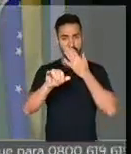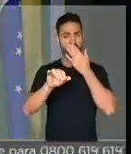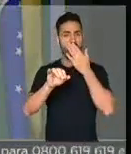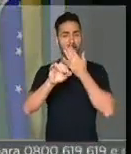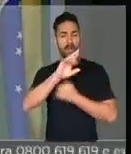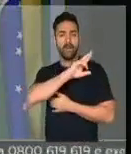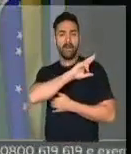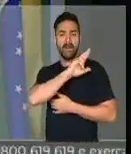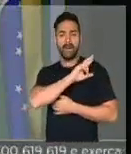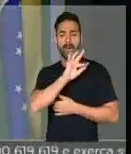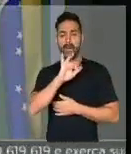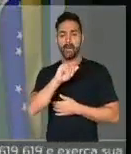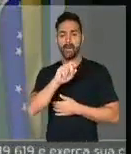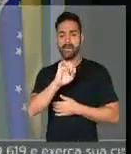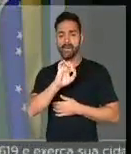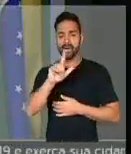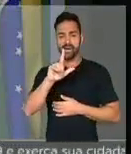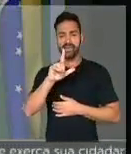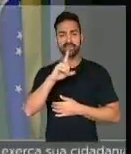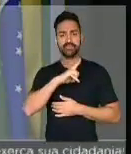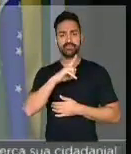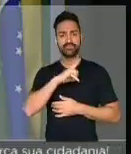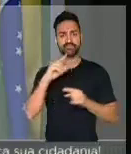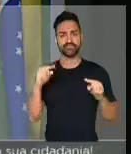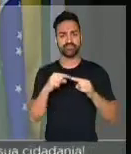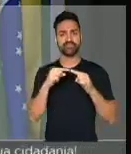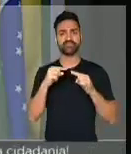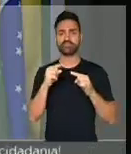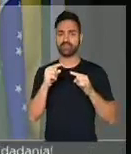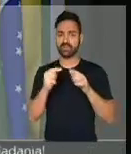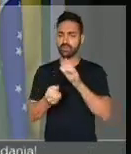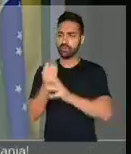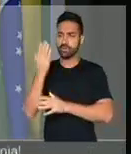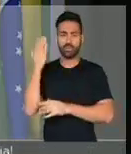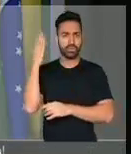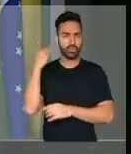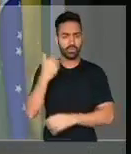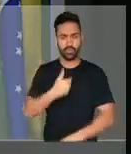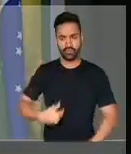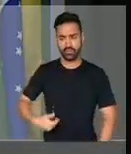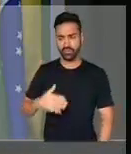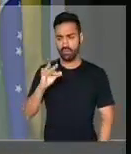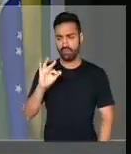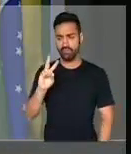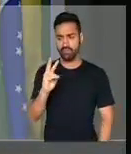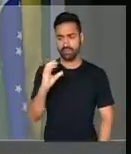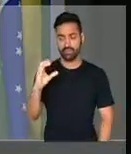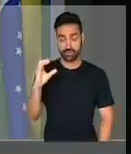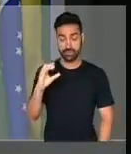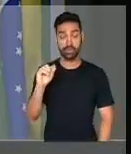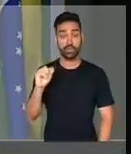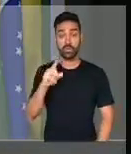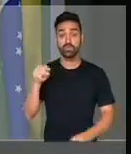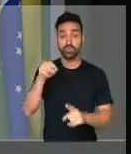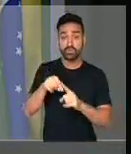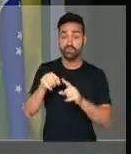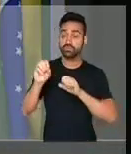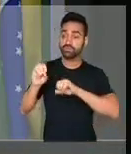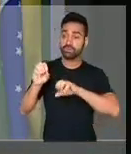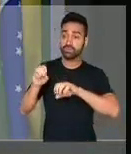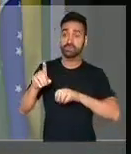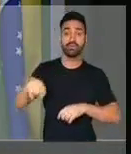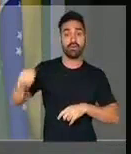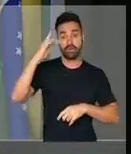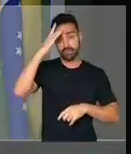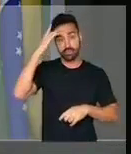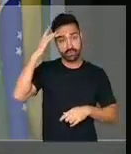fiscal, ela teve o caráter, foi feita no governo Fernando Henrique, de educar estados e